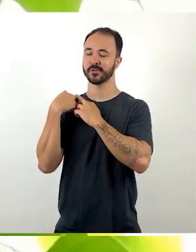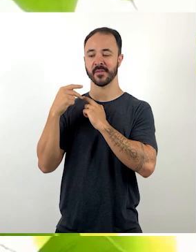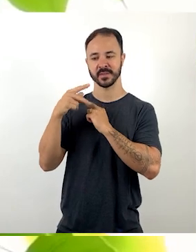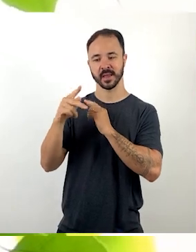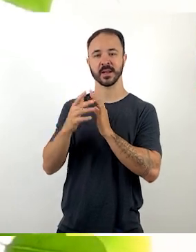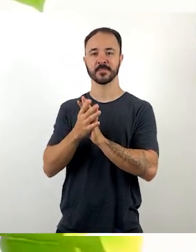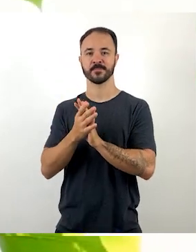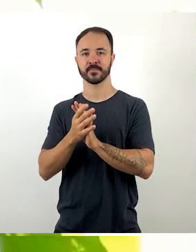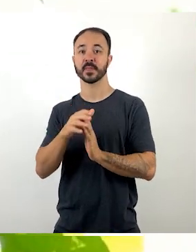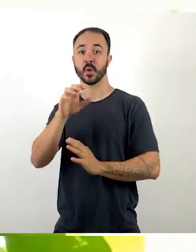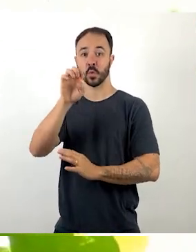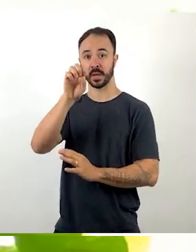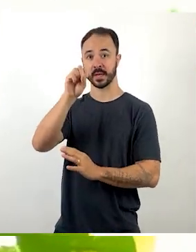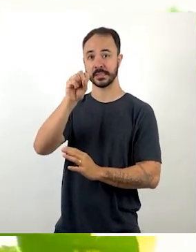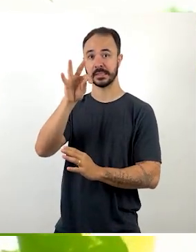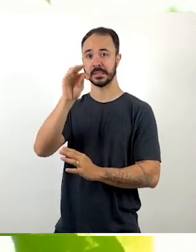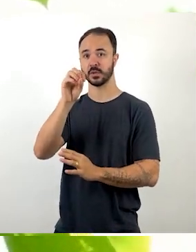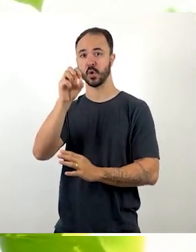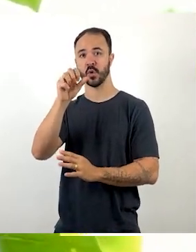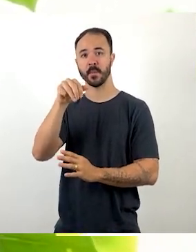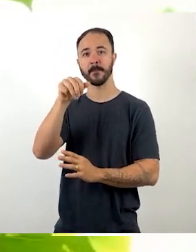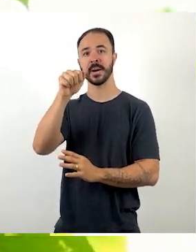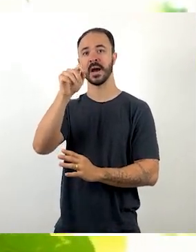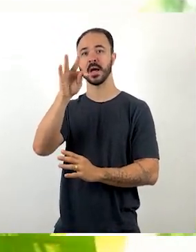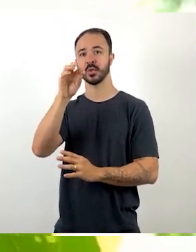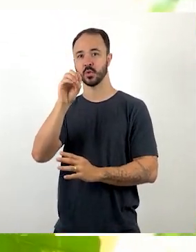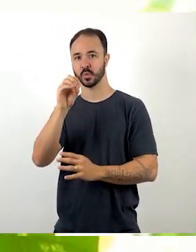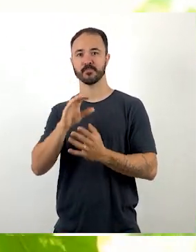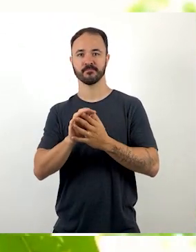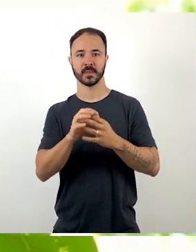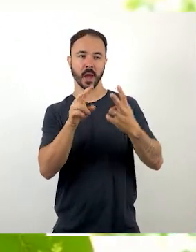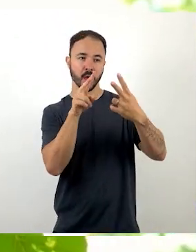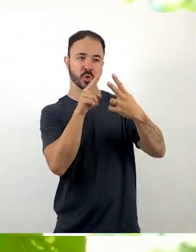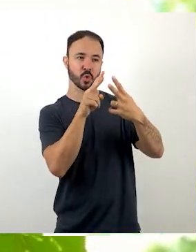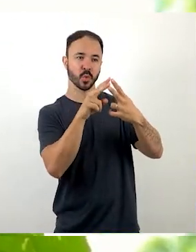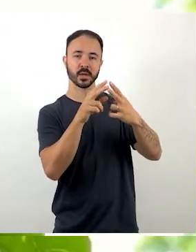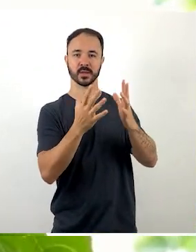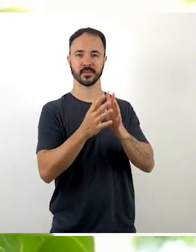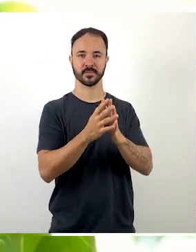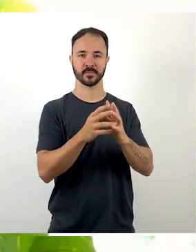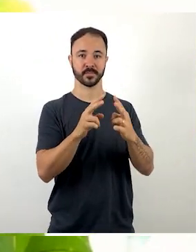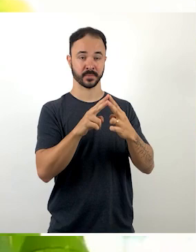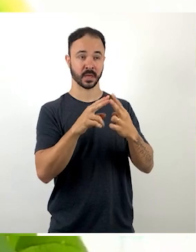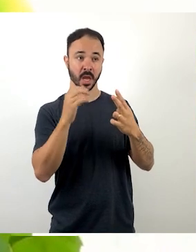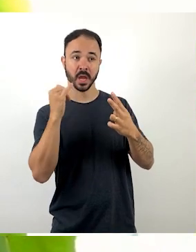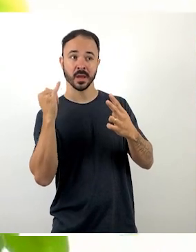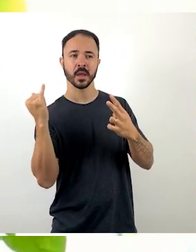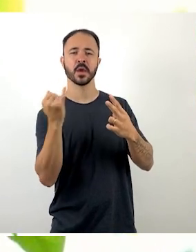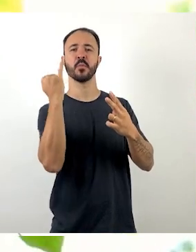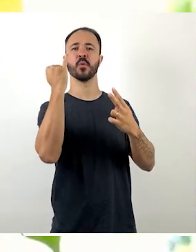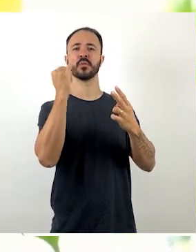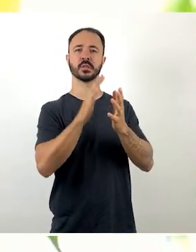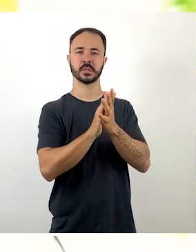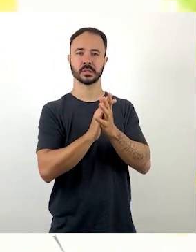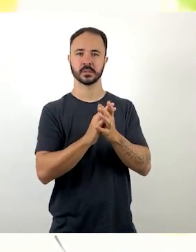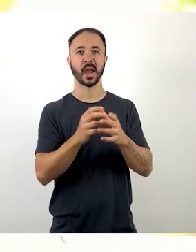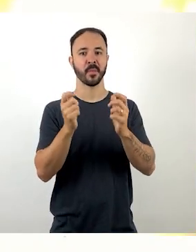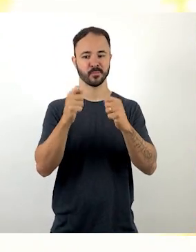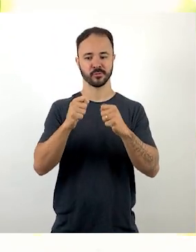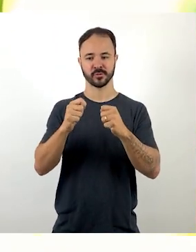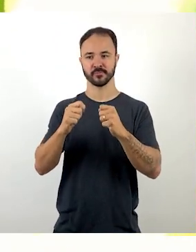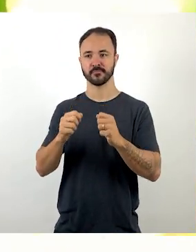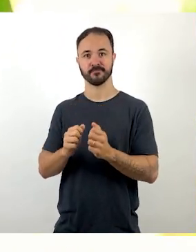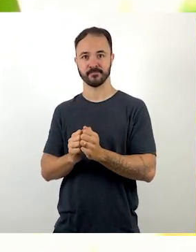estômatos consistem em duas células epidérmicas arredondadas e um orifício chamado ostiolo, que é capaz